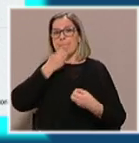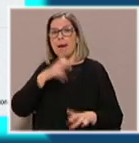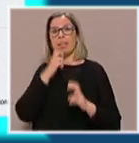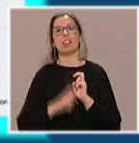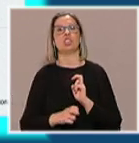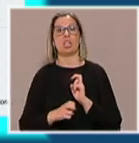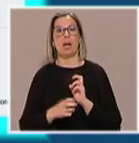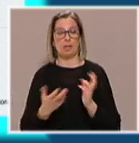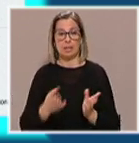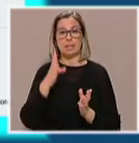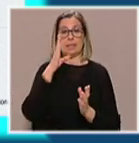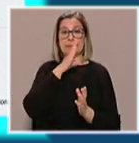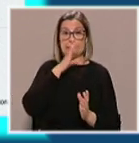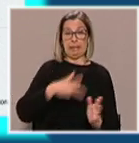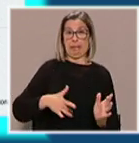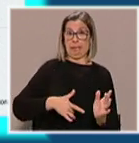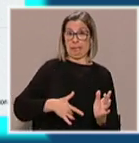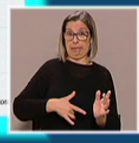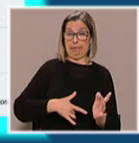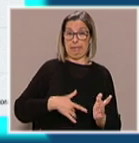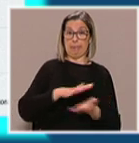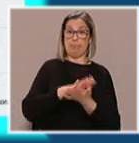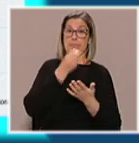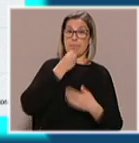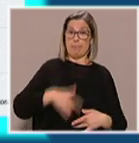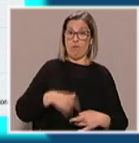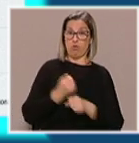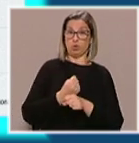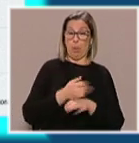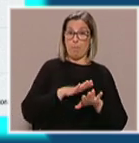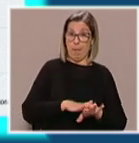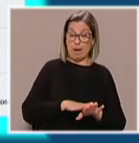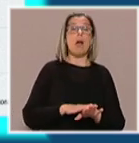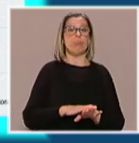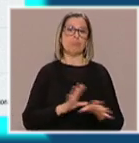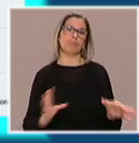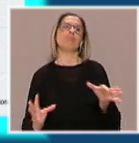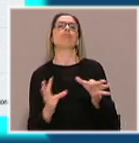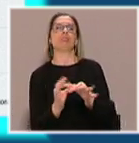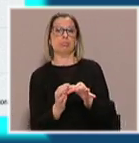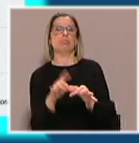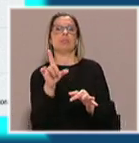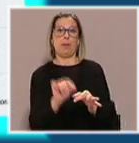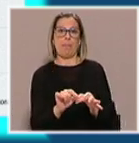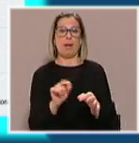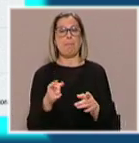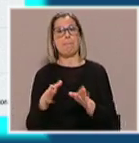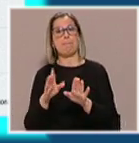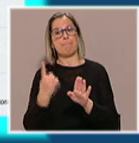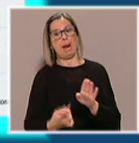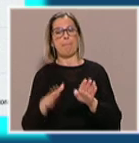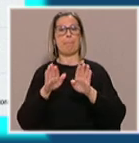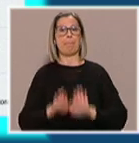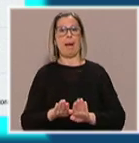a função digestiva é bloqueada, inibida, obrigatoriamente vai ocorrer uma inibição